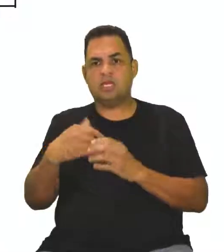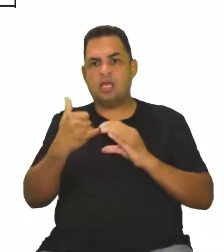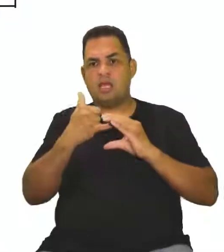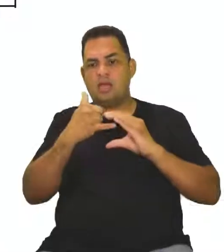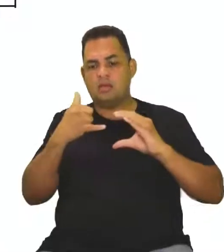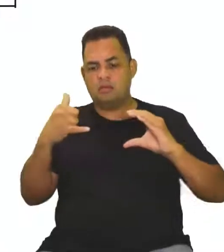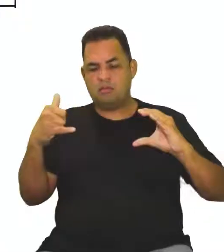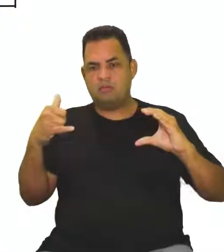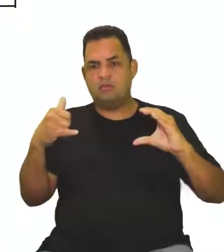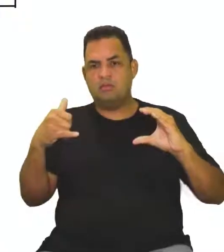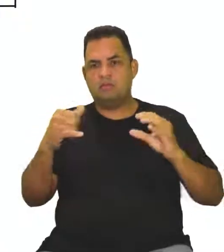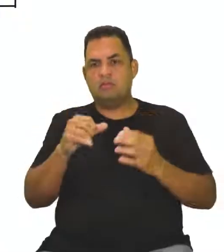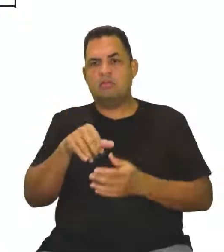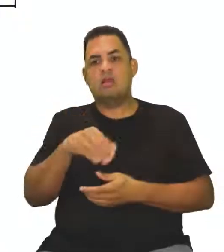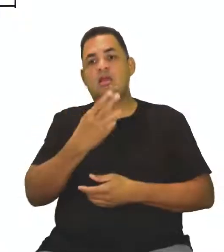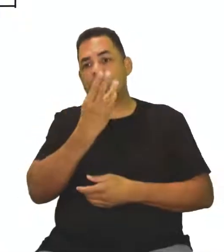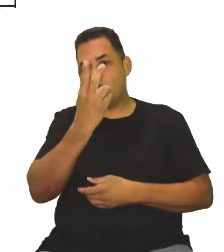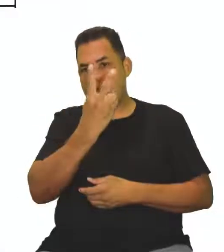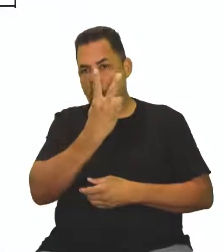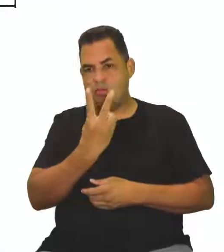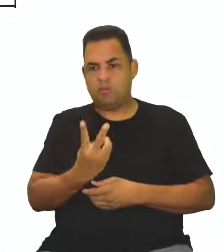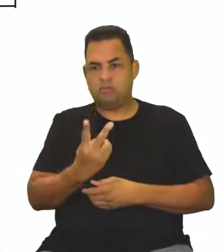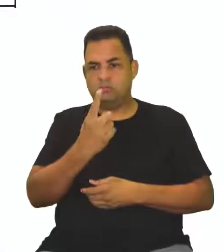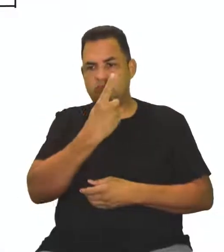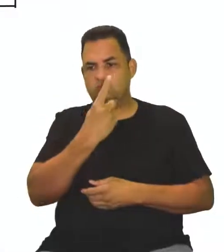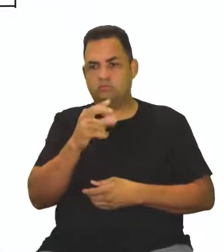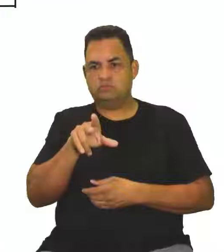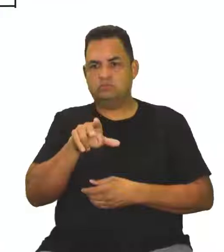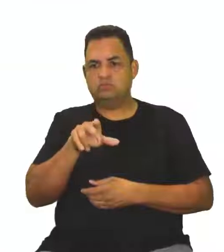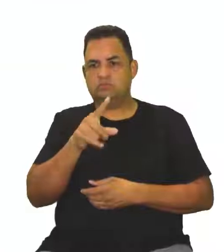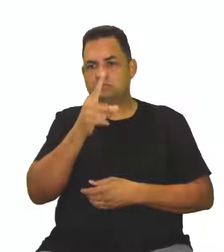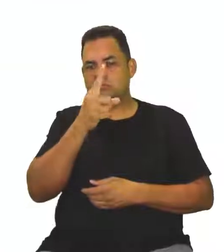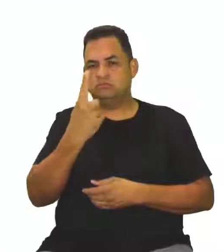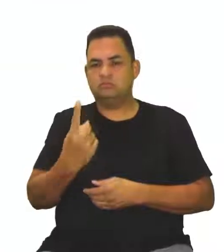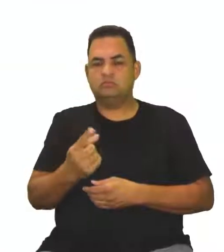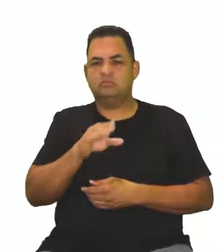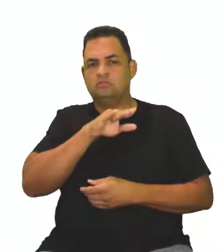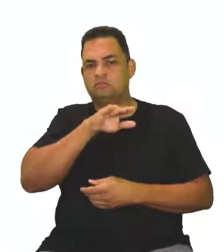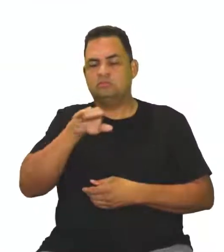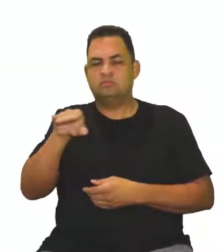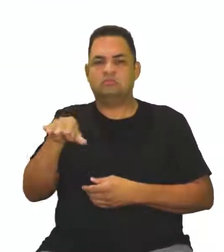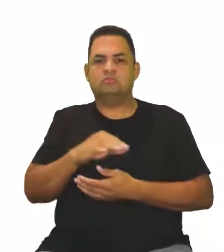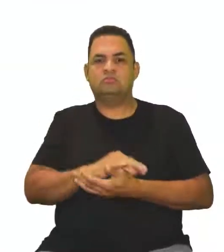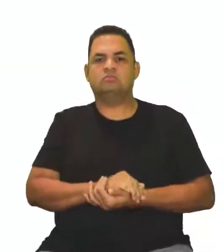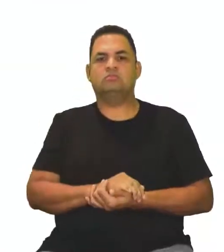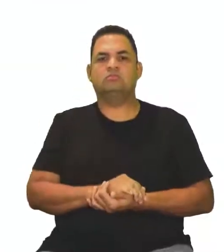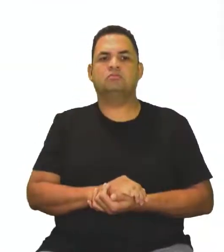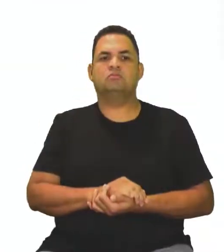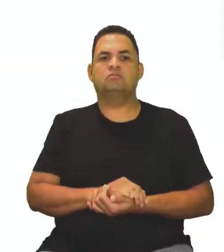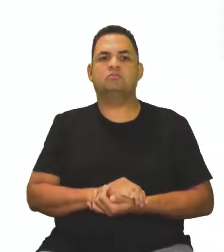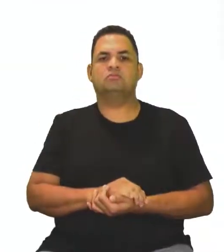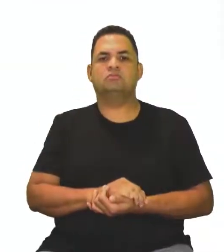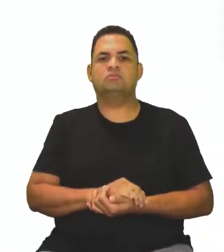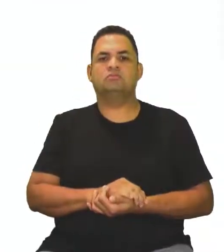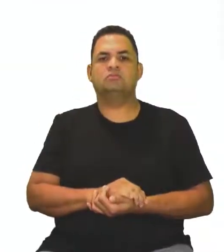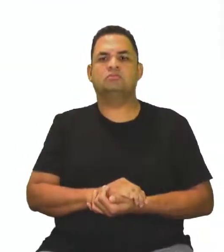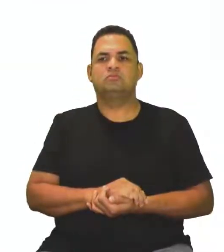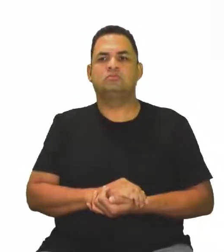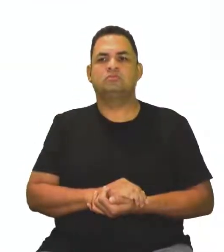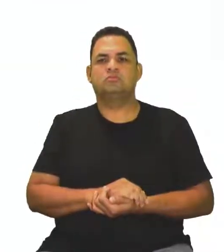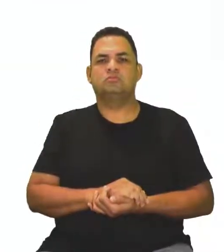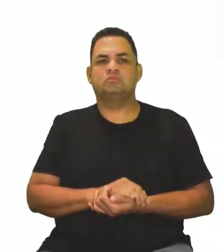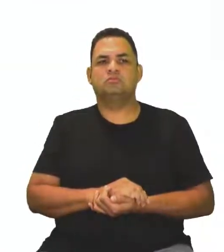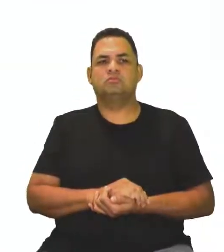passar aqui é igual à corrente que vai passar aqui, ok? Olha só como é que ficou, exatamente como